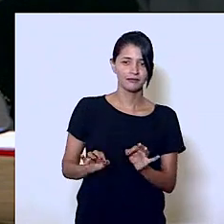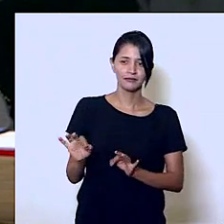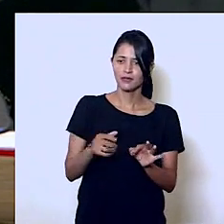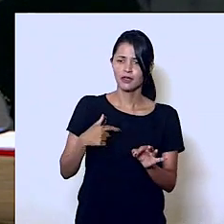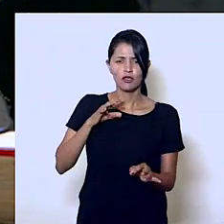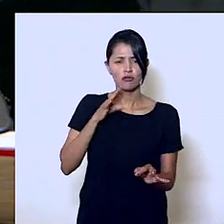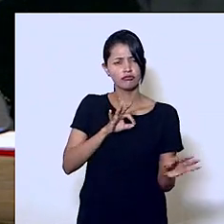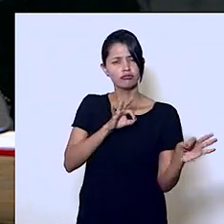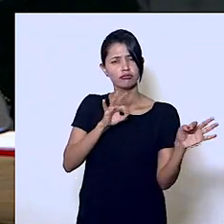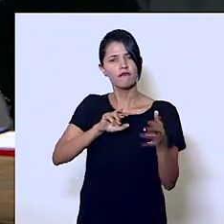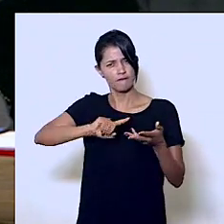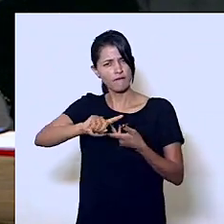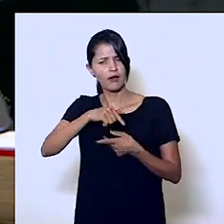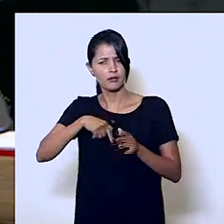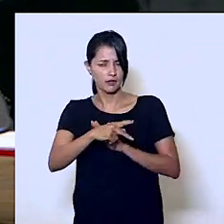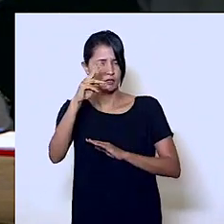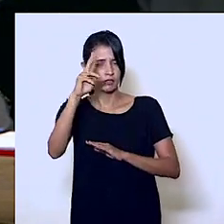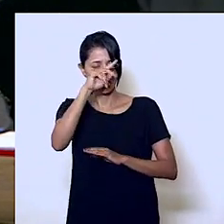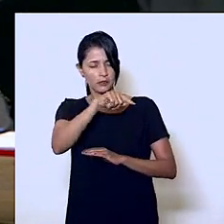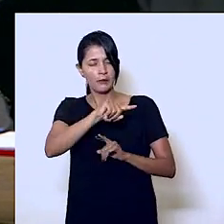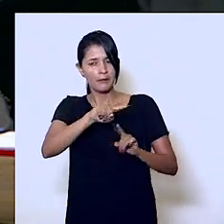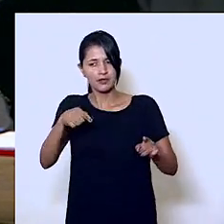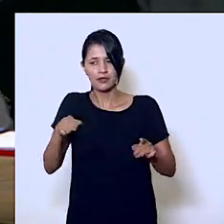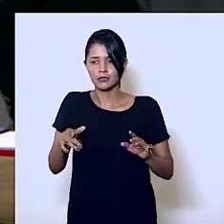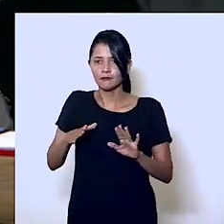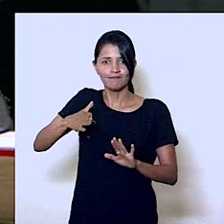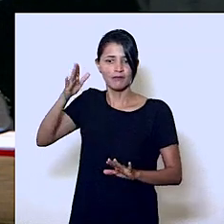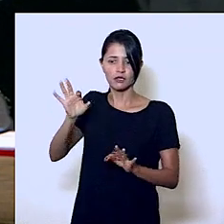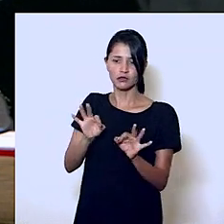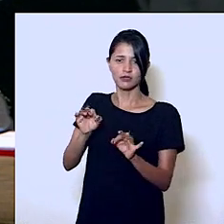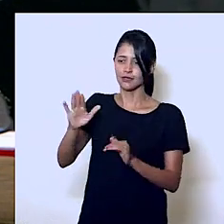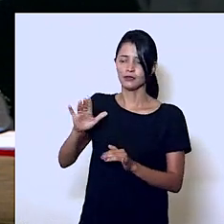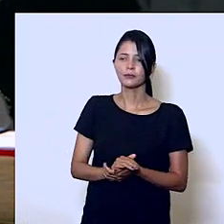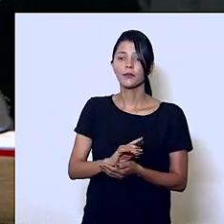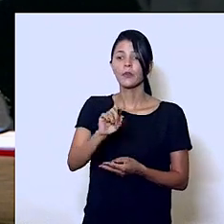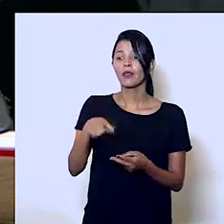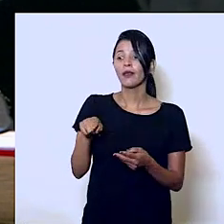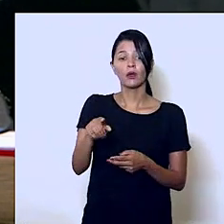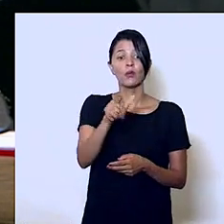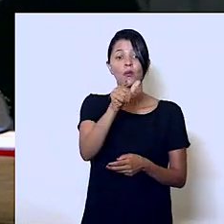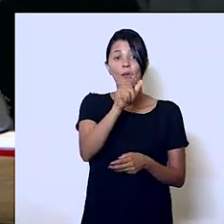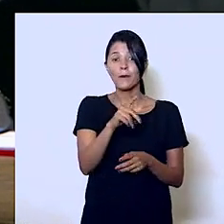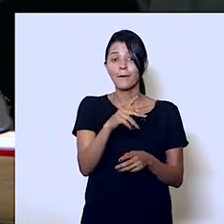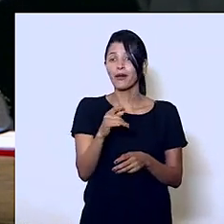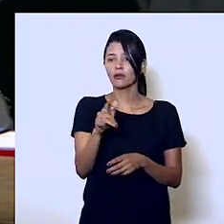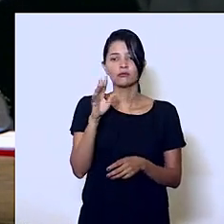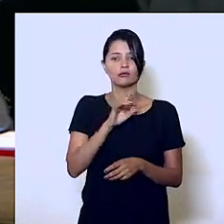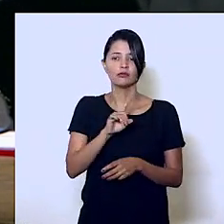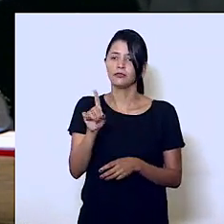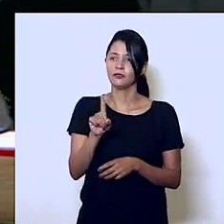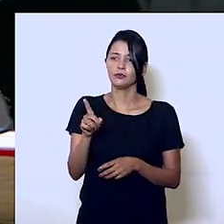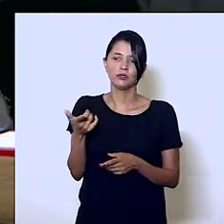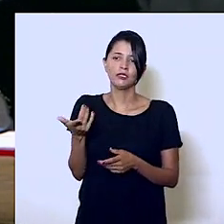história do Itamaraty. O último caso é a Constituinte. O Paulo não conseguiu o que ele queria na Constituinte. O